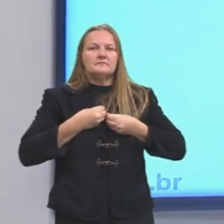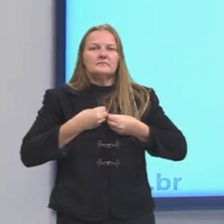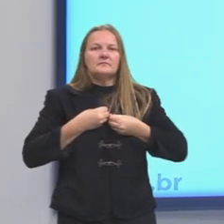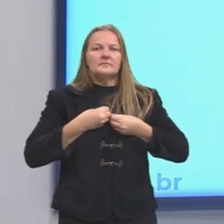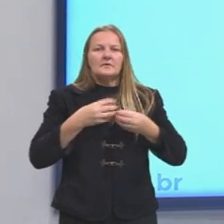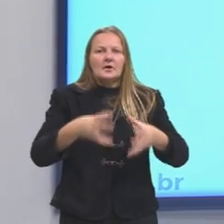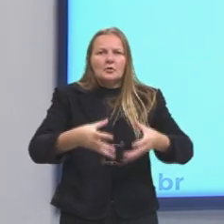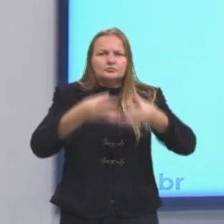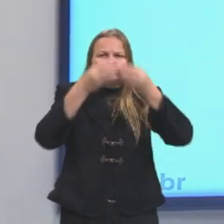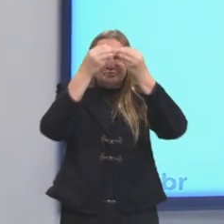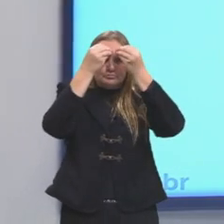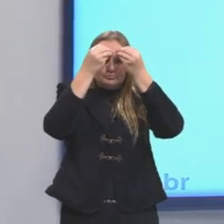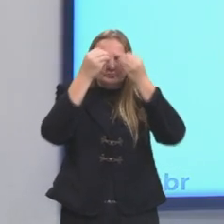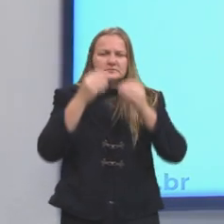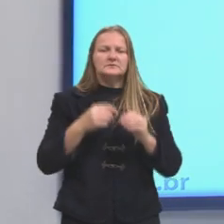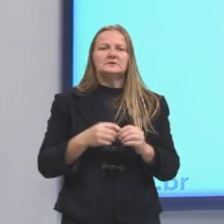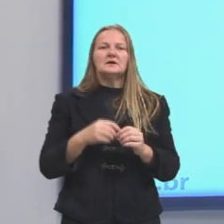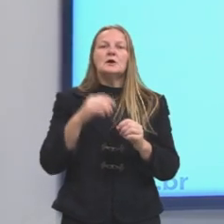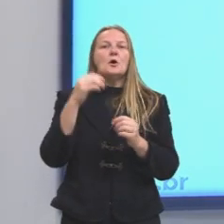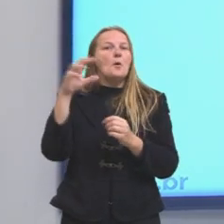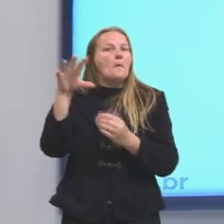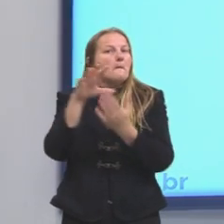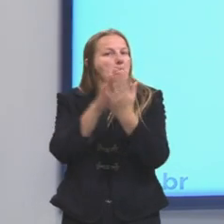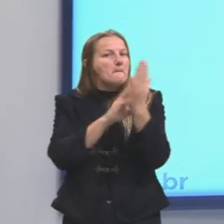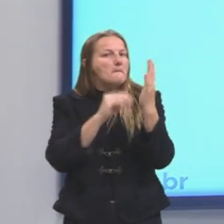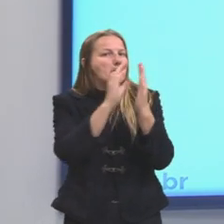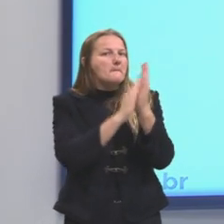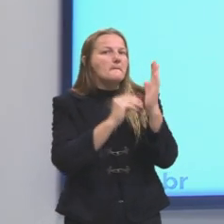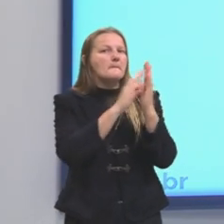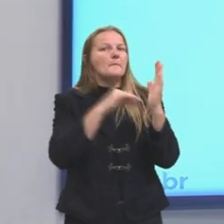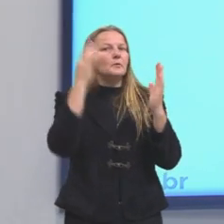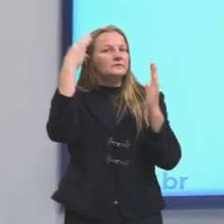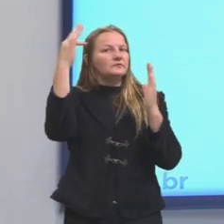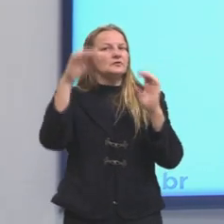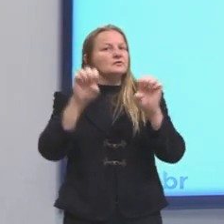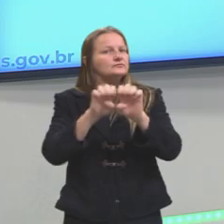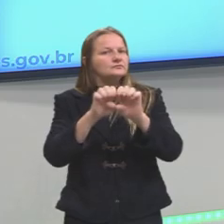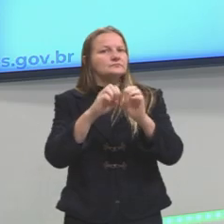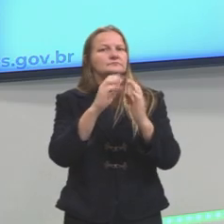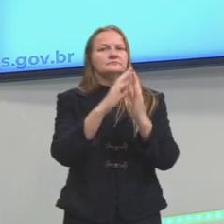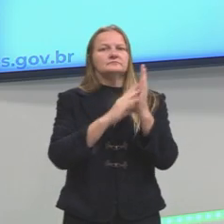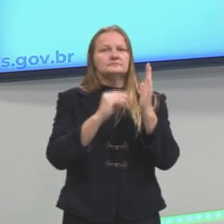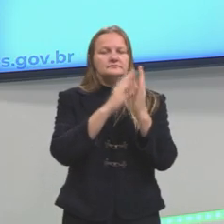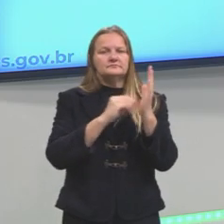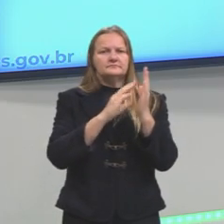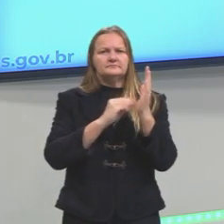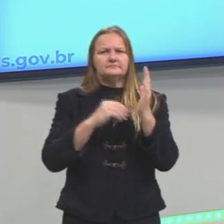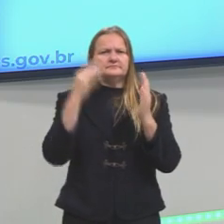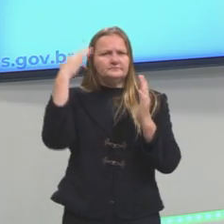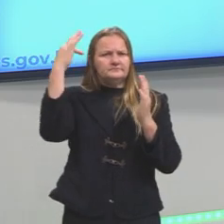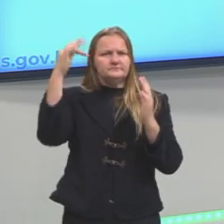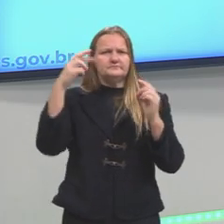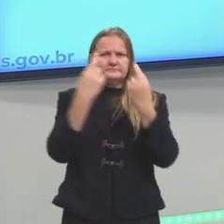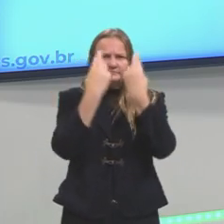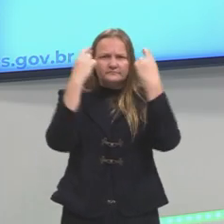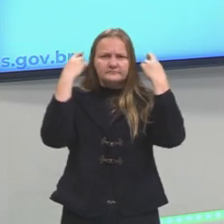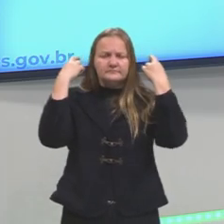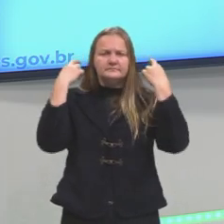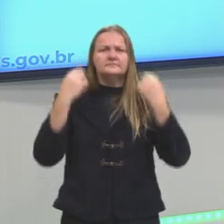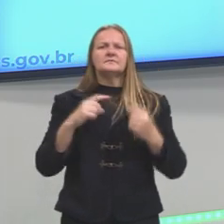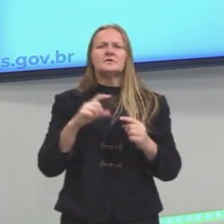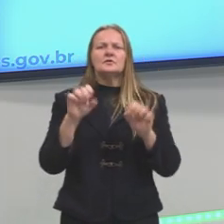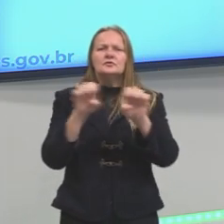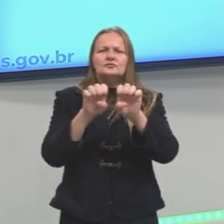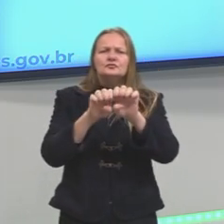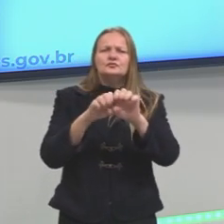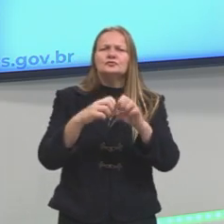Grécia o modelo da filosofia a estrutura filosófica da Grécia já viu uma estrutura de pensamento uma